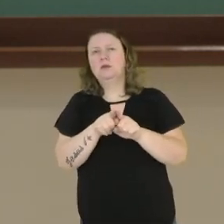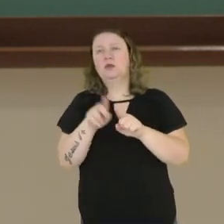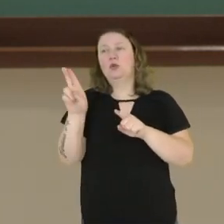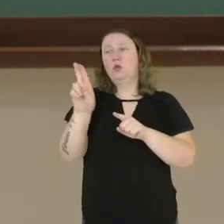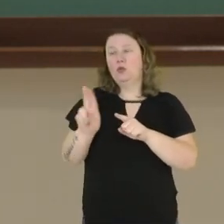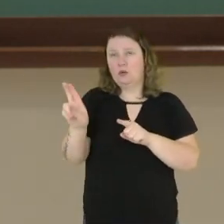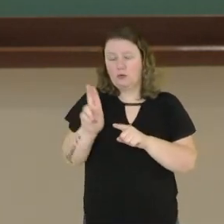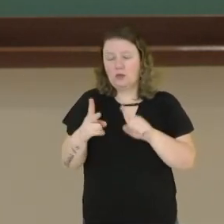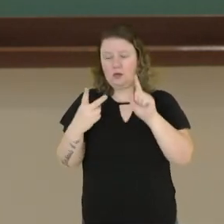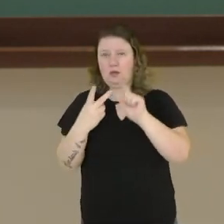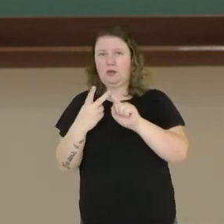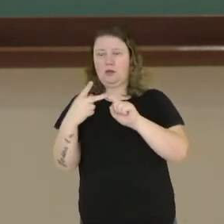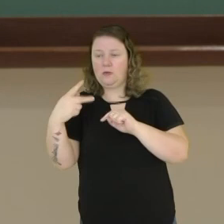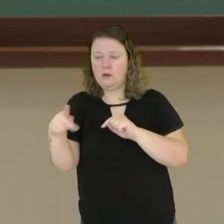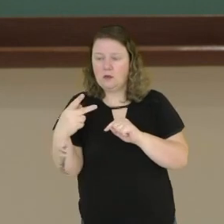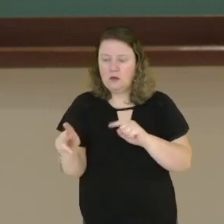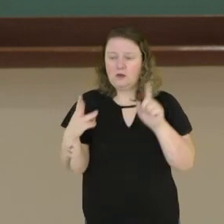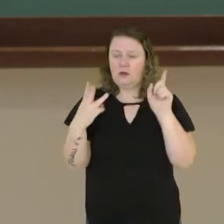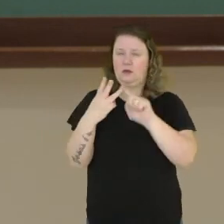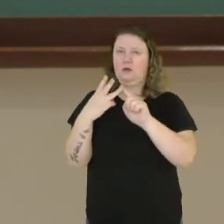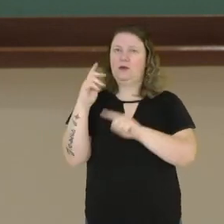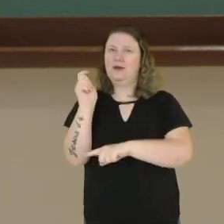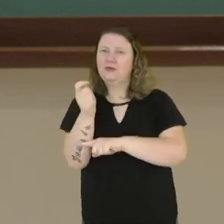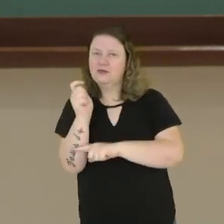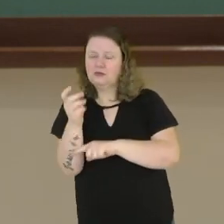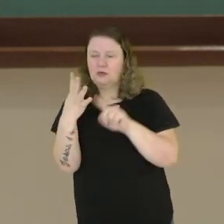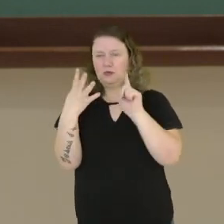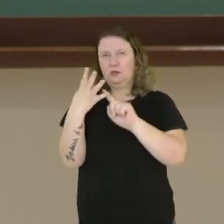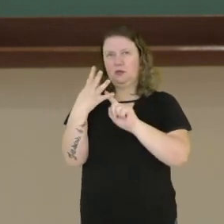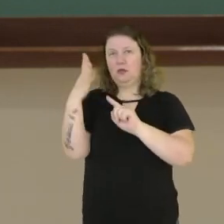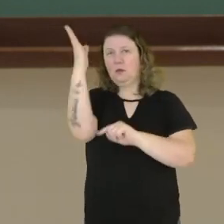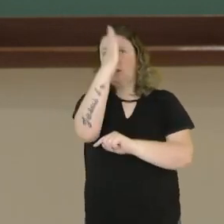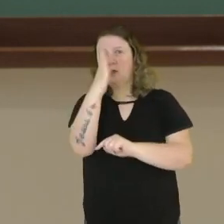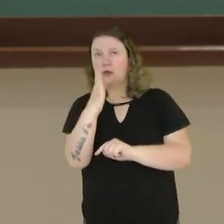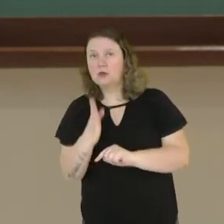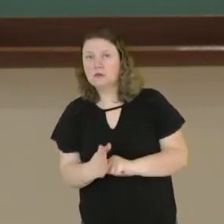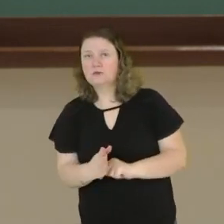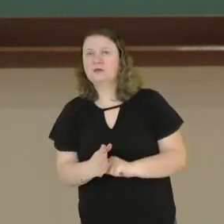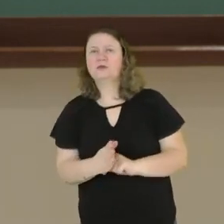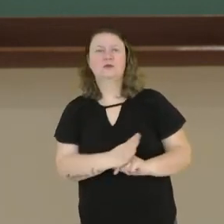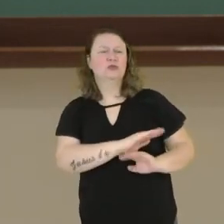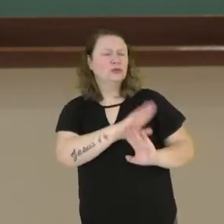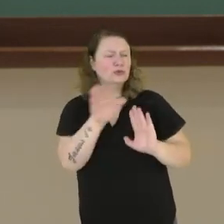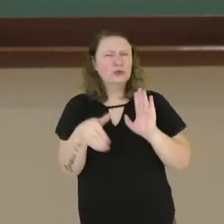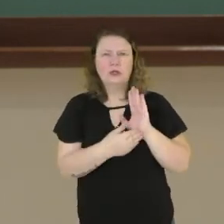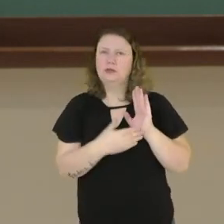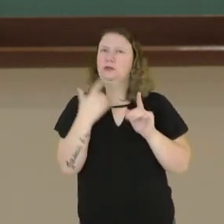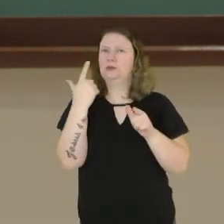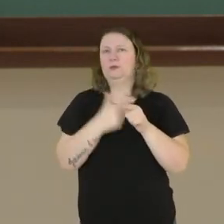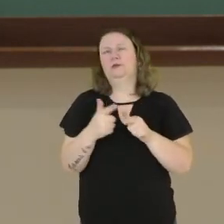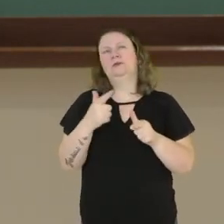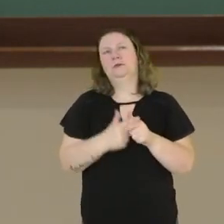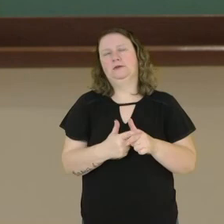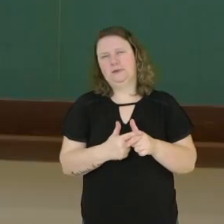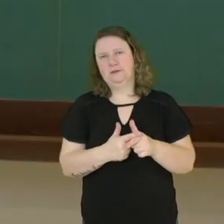Uruguai, Paraguai, Argentina e Brasil, vai acabar gerando todo esse conflito.